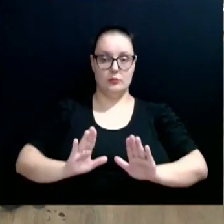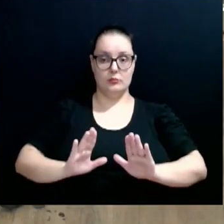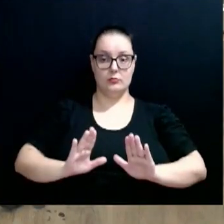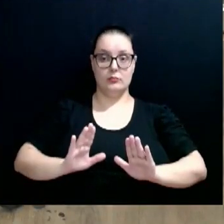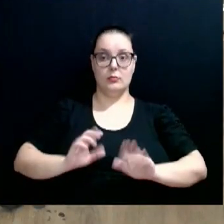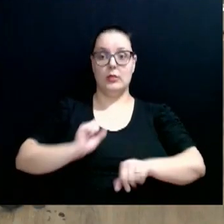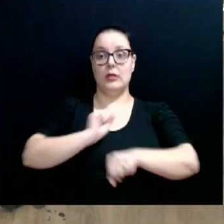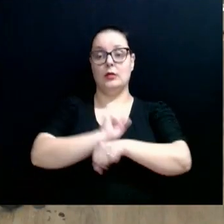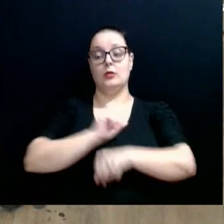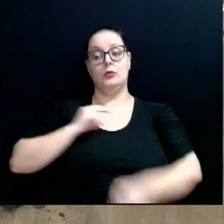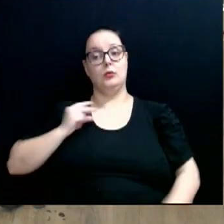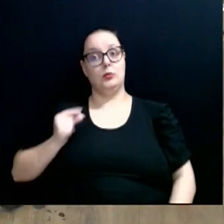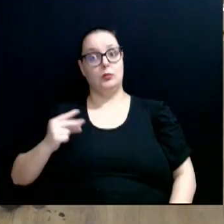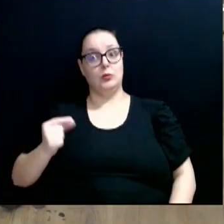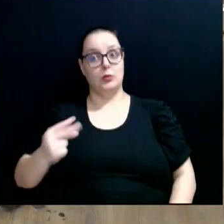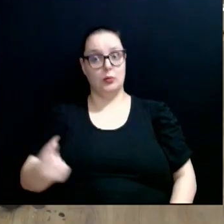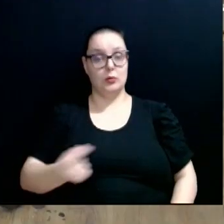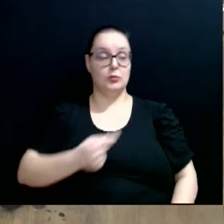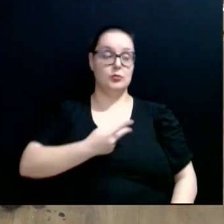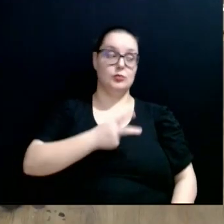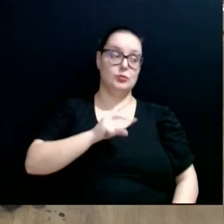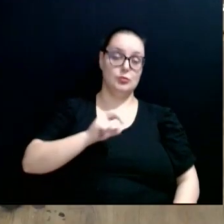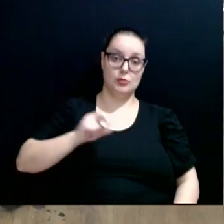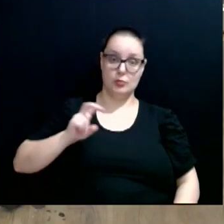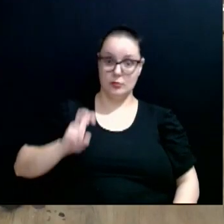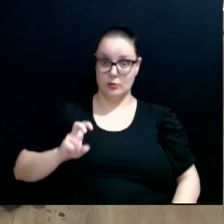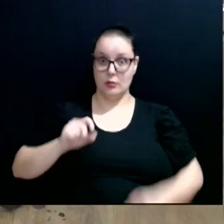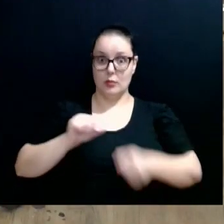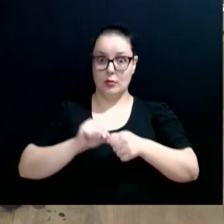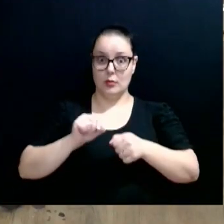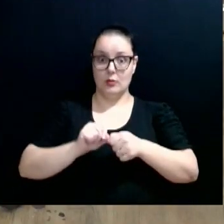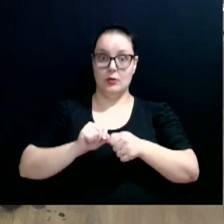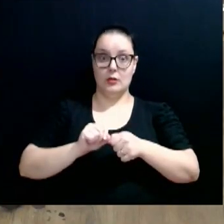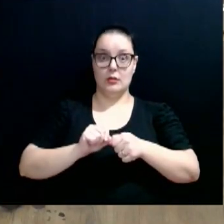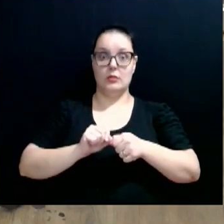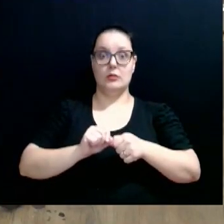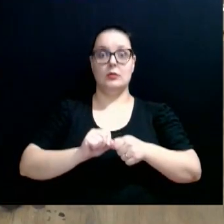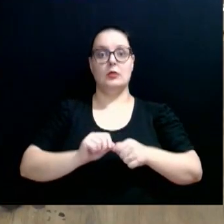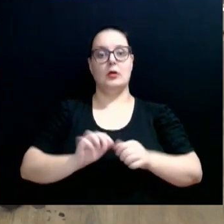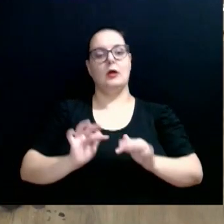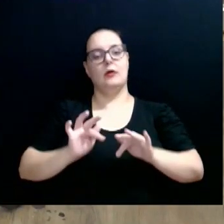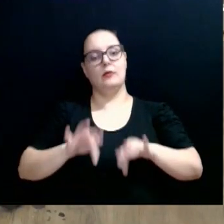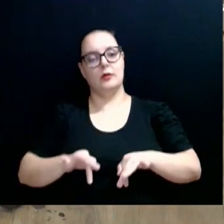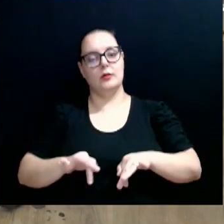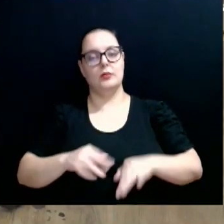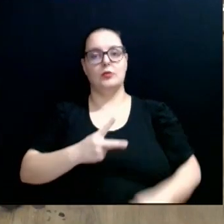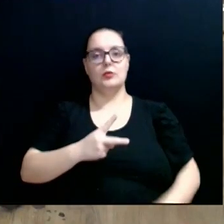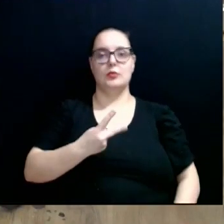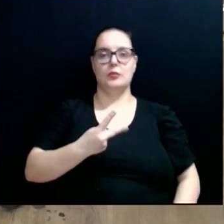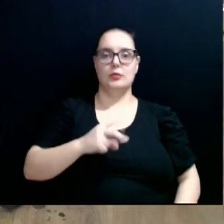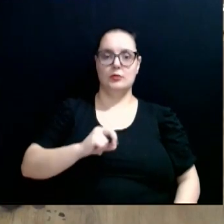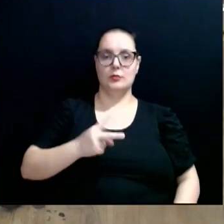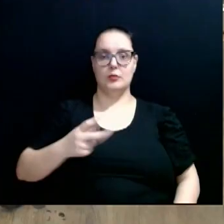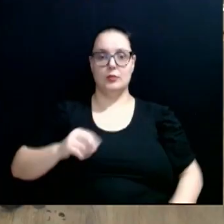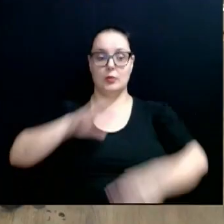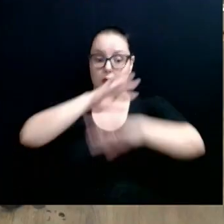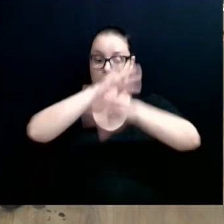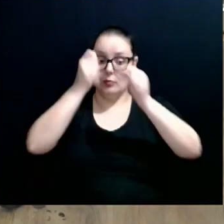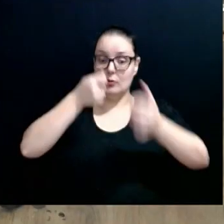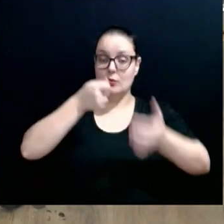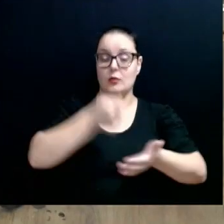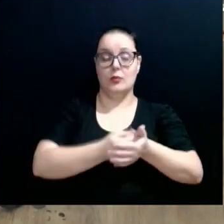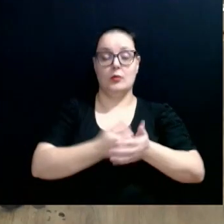Em 2005 foi realizada, venceu em 2020, Tribunal de Contas do Estado avaliou como irregular